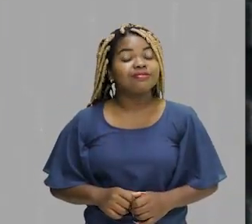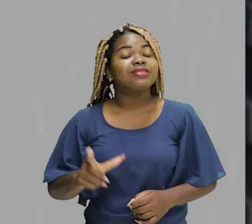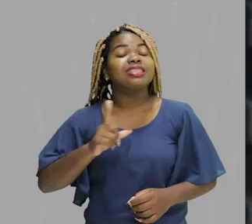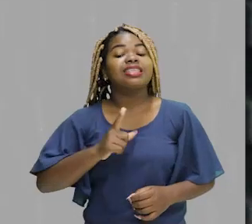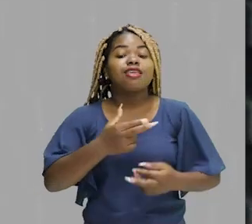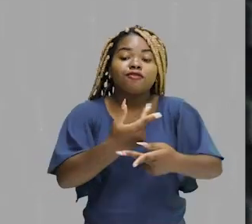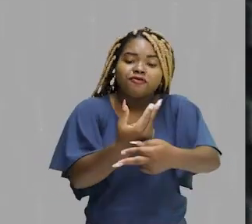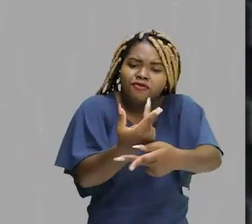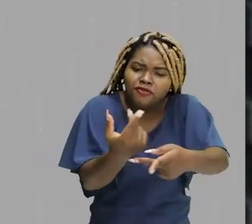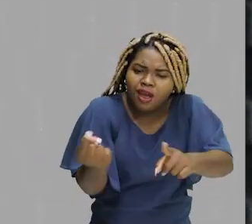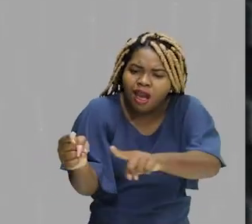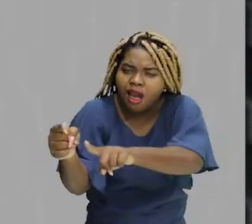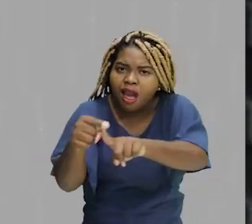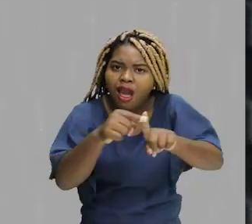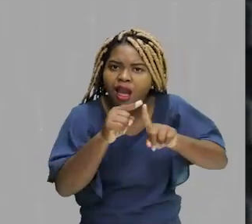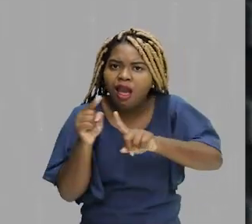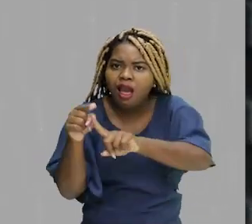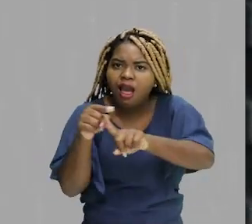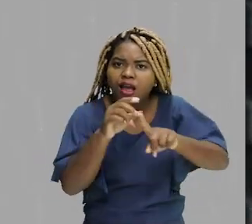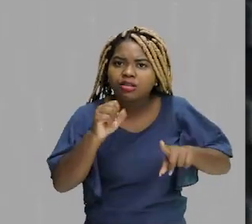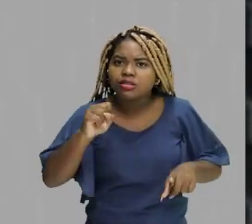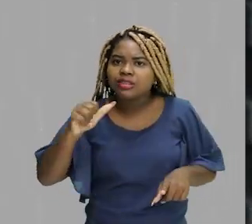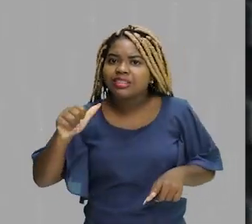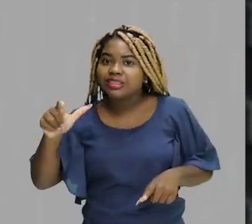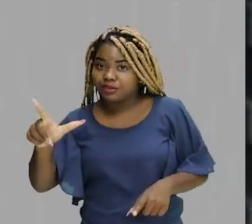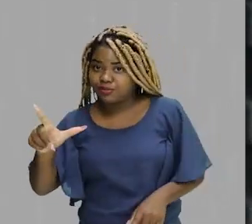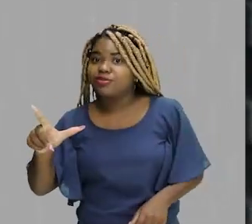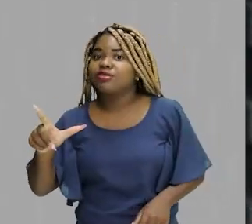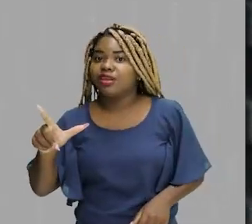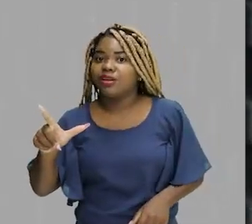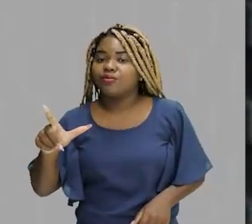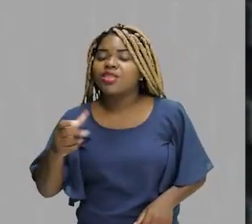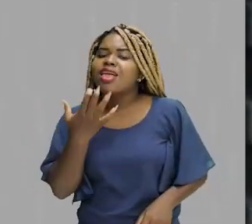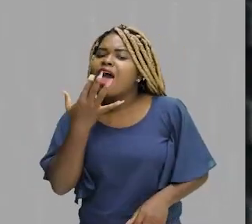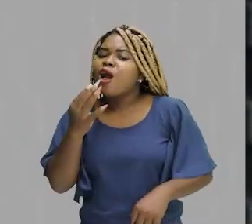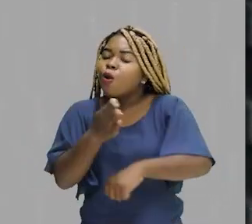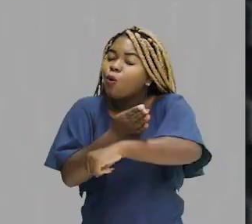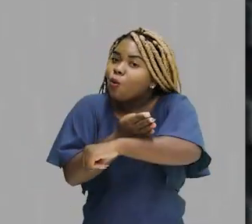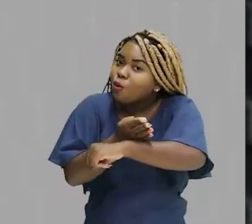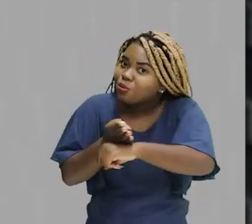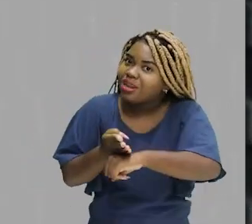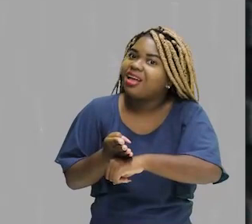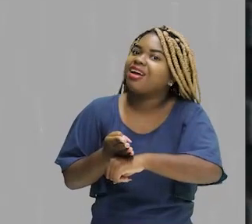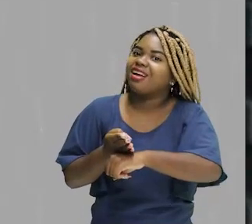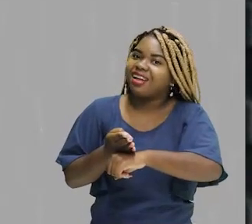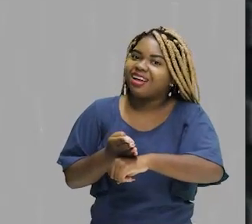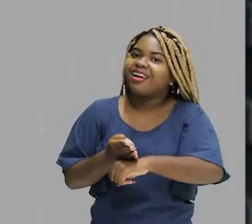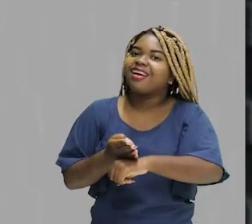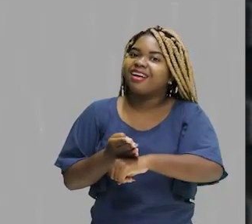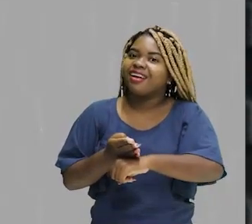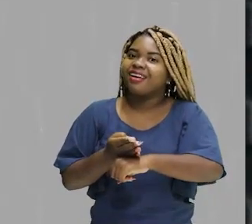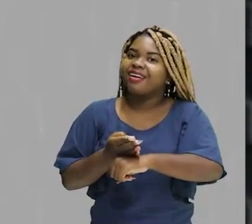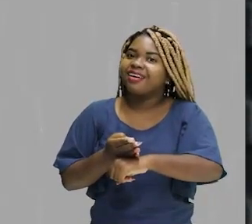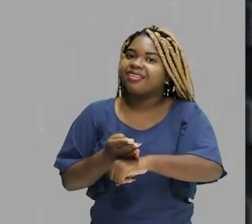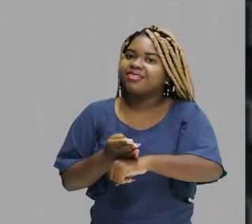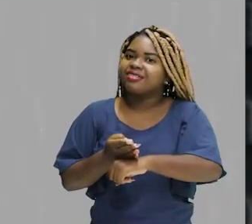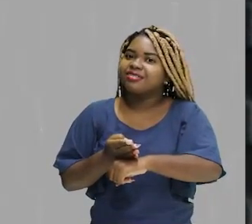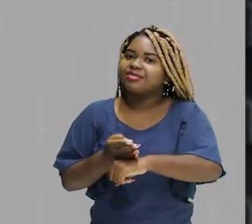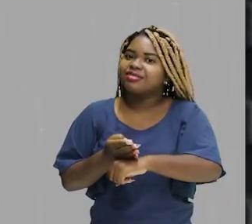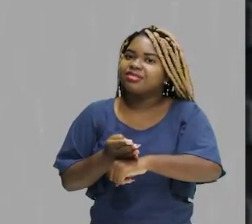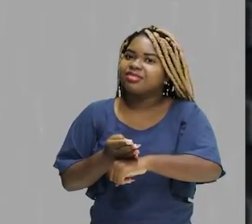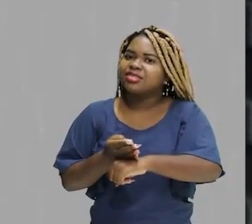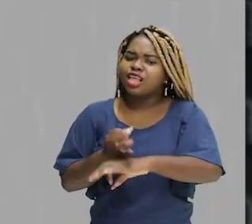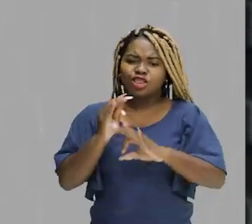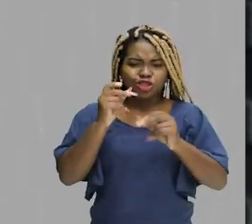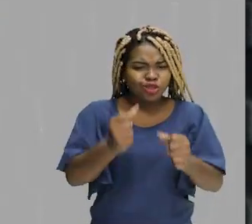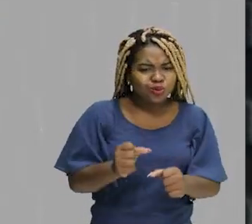Existem vários tipos de sais. E a cor branca, né, ela não é todo